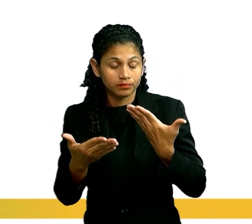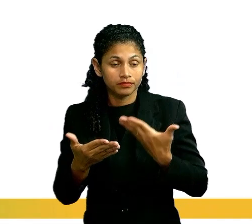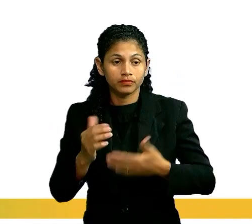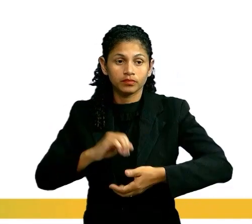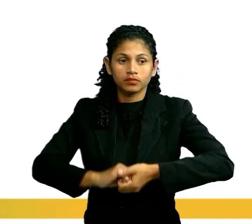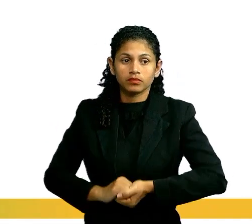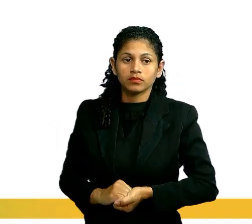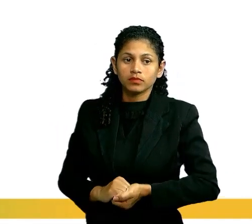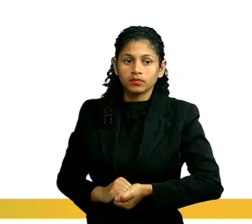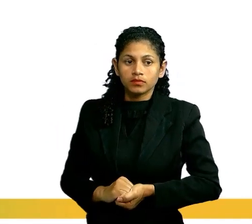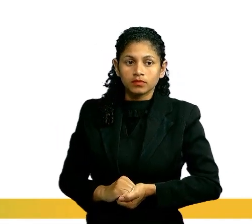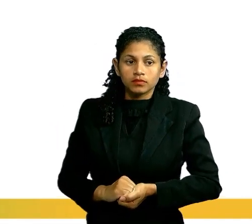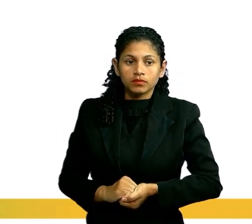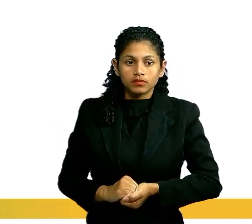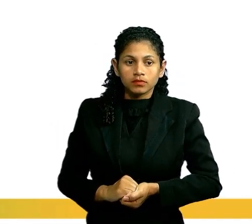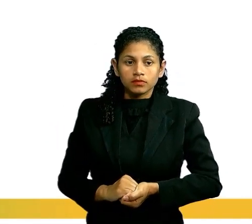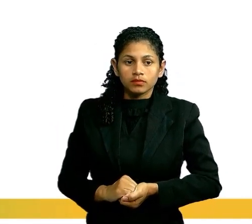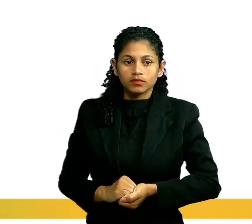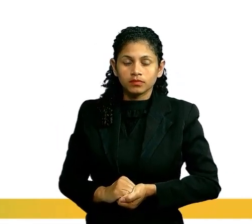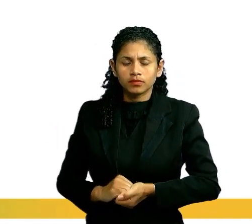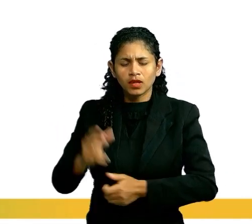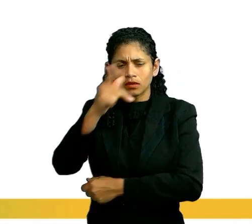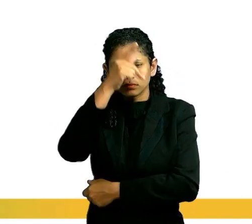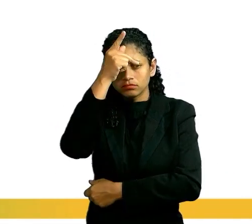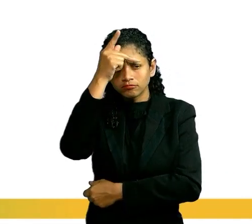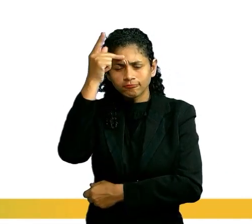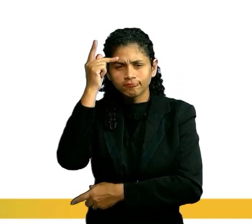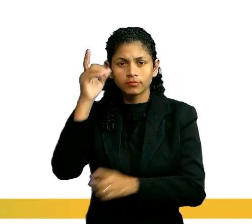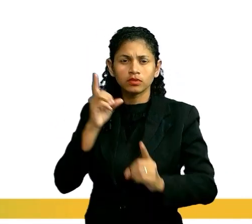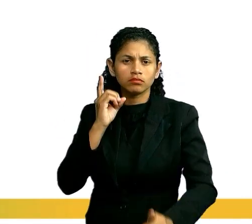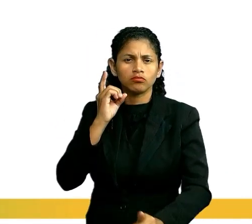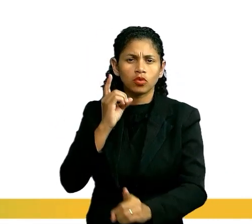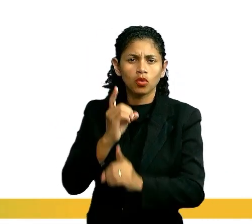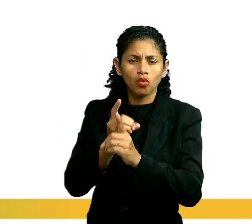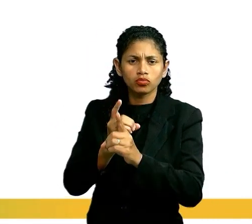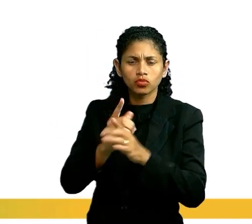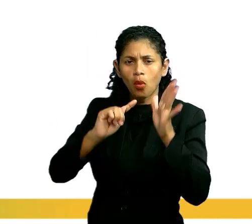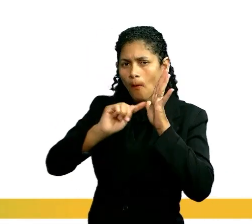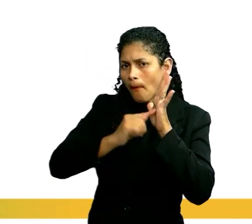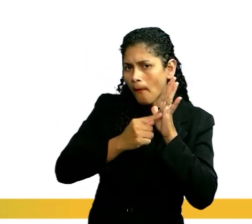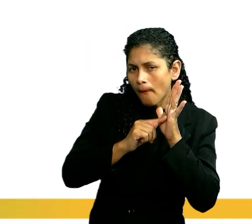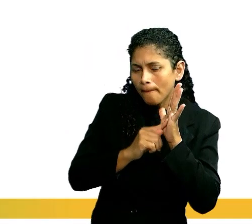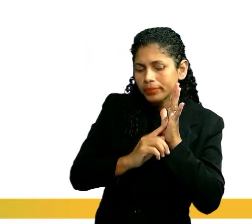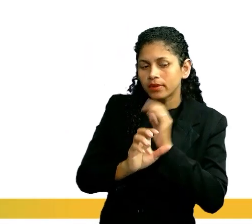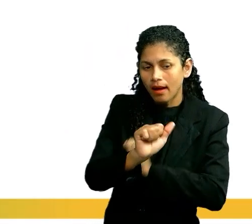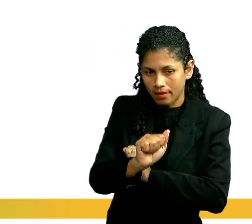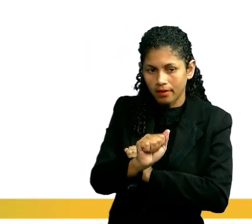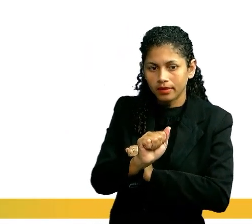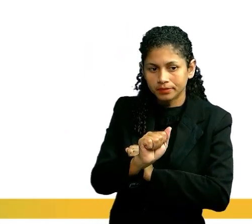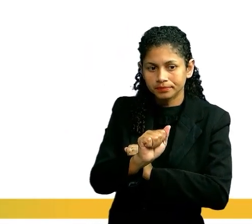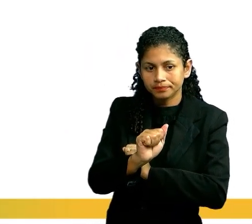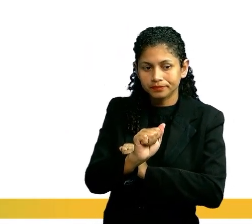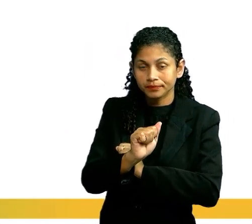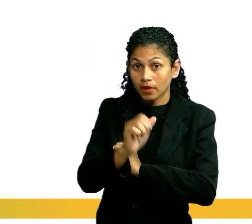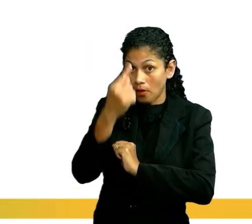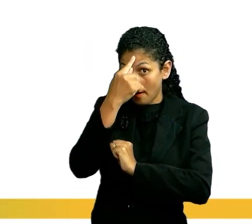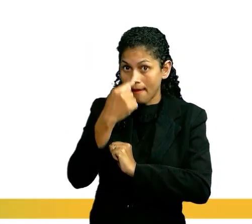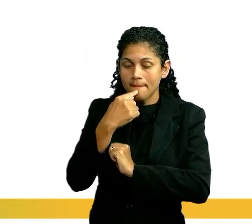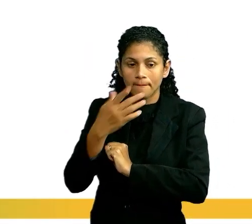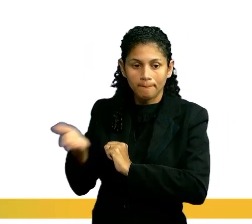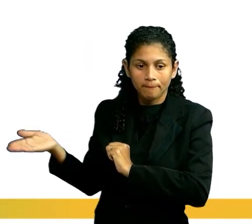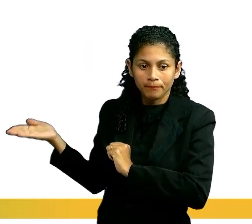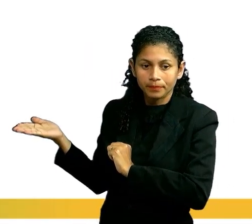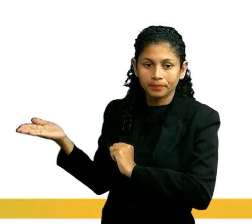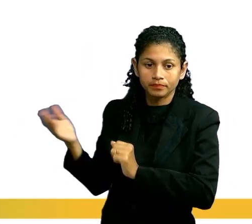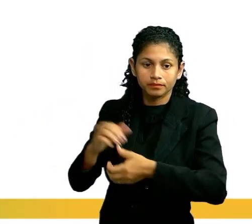daqui? Questão 4. Uma pessoa encontra-se num ponto A. Olha aqui, ó. Localizado na